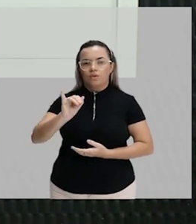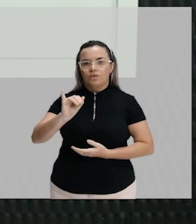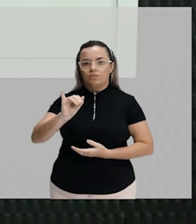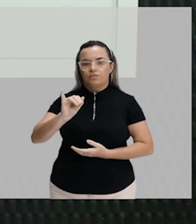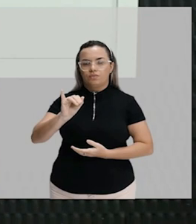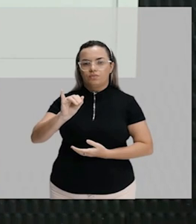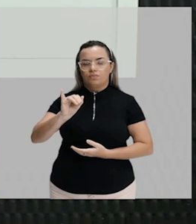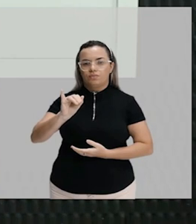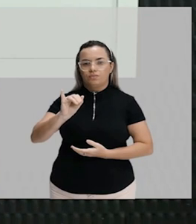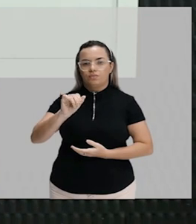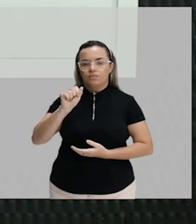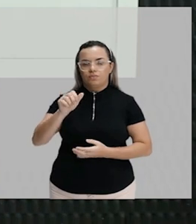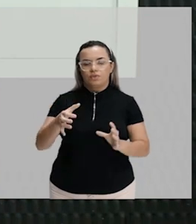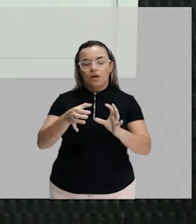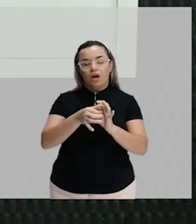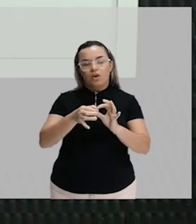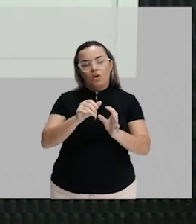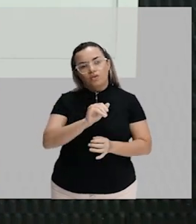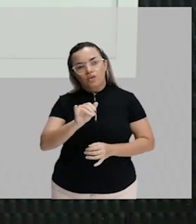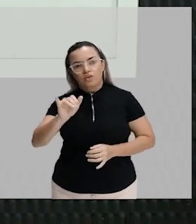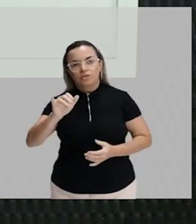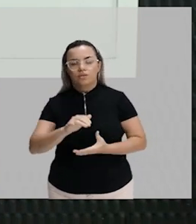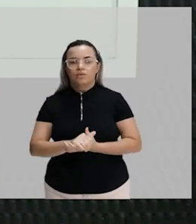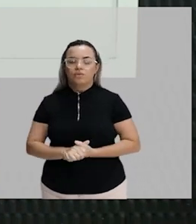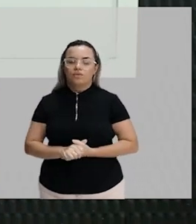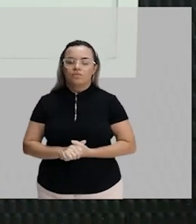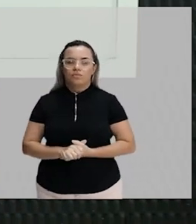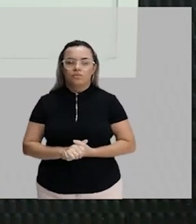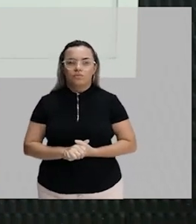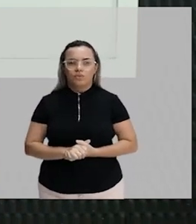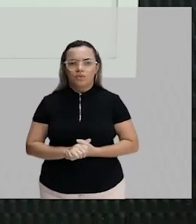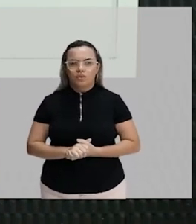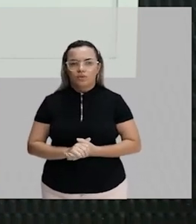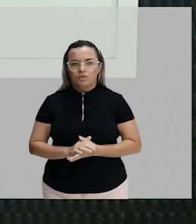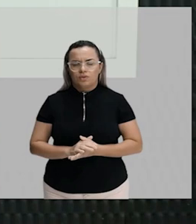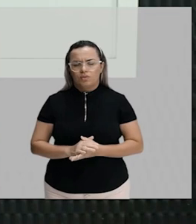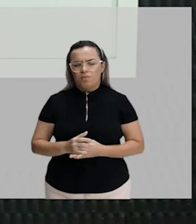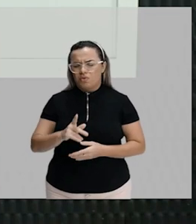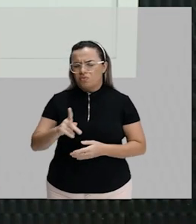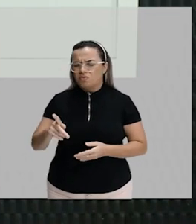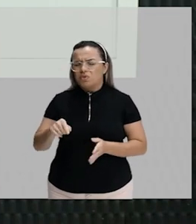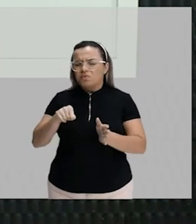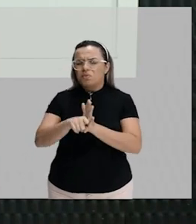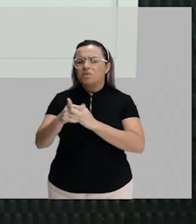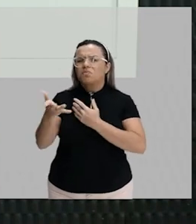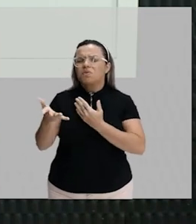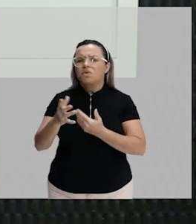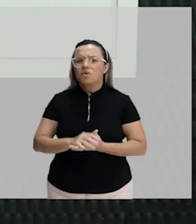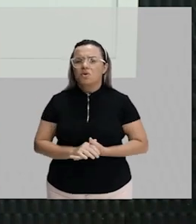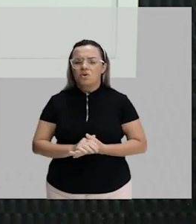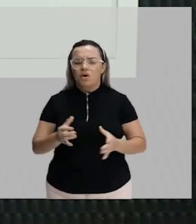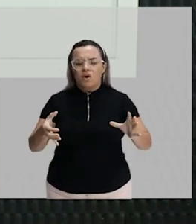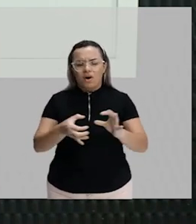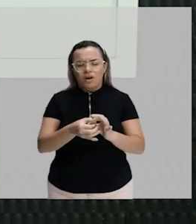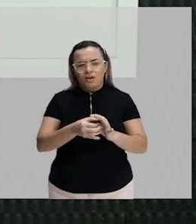corrente a quer dizer Professor dizendo que corrente elétrica é dado por car positiva Não não é ISO porque